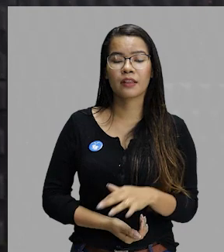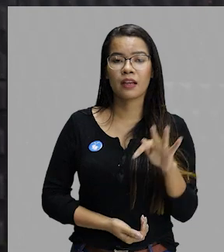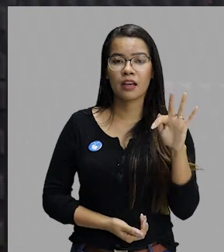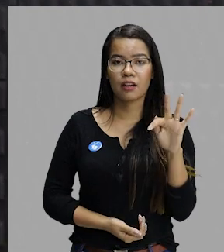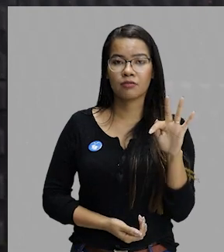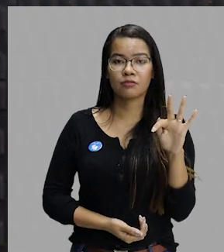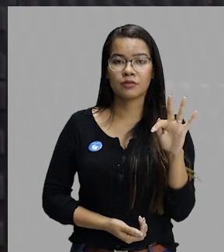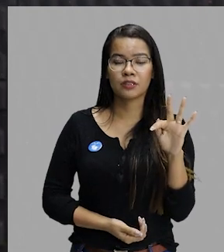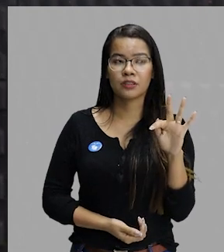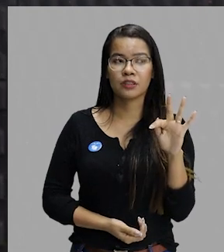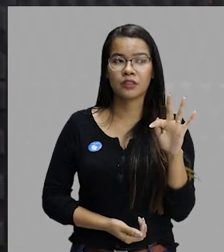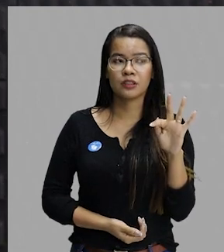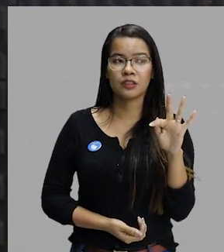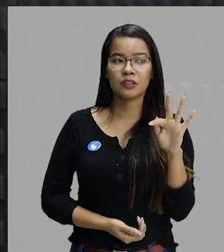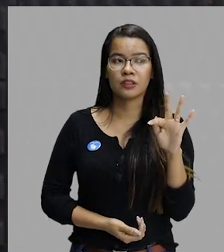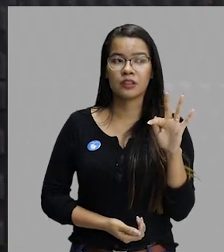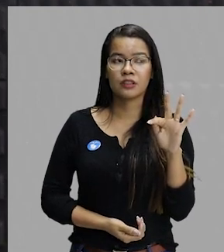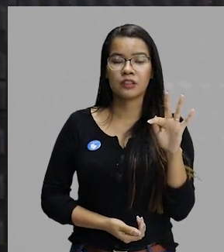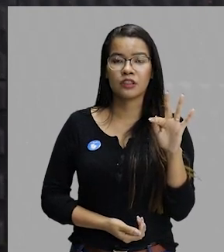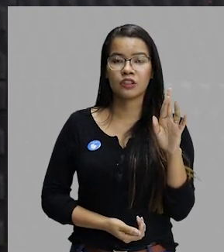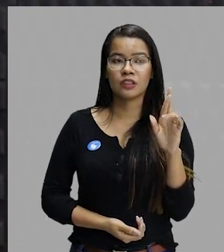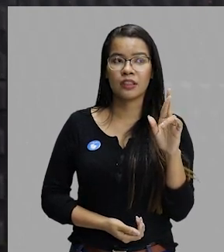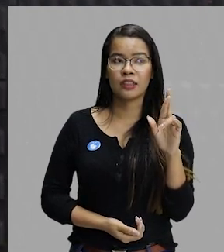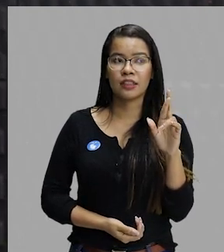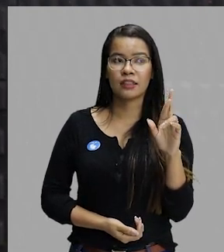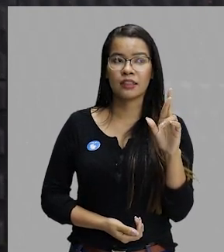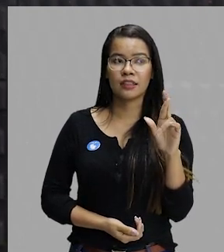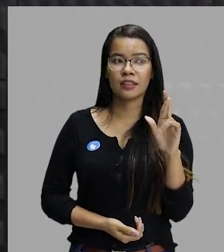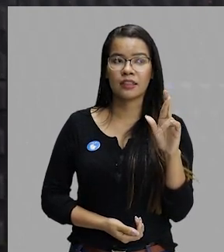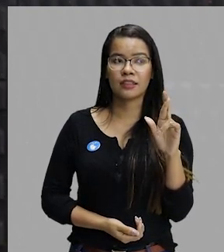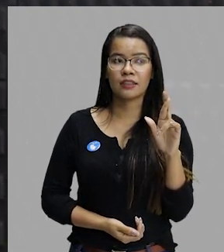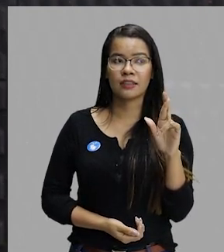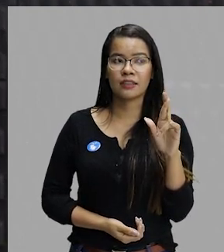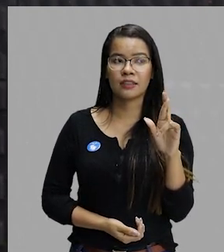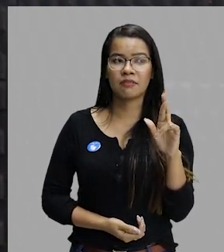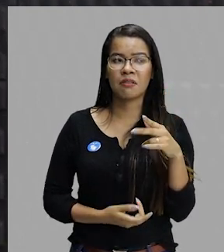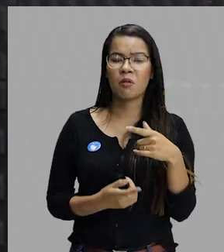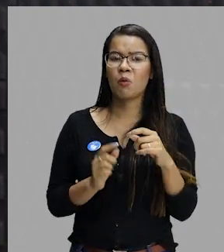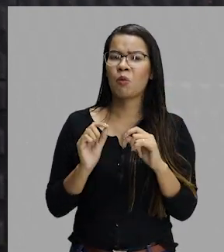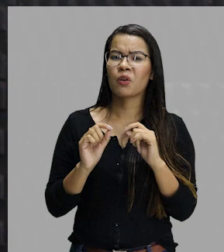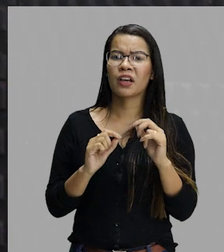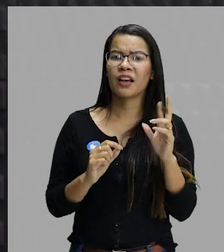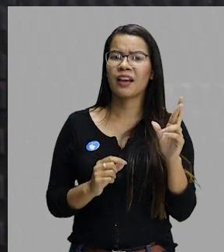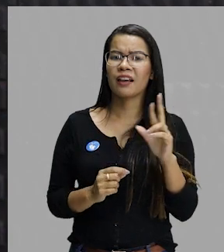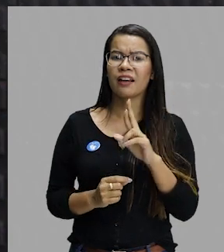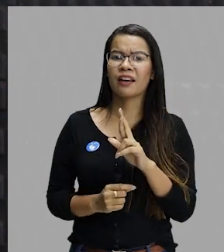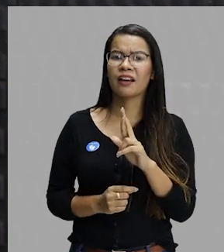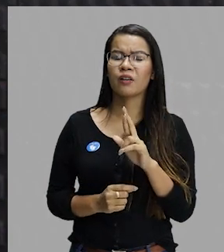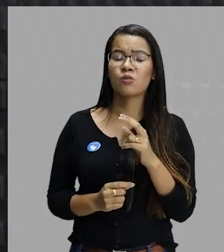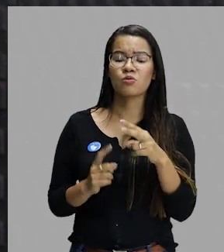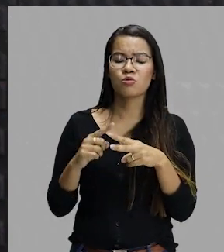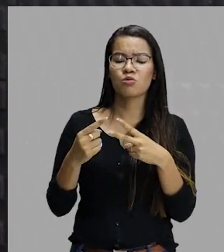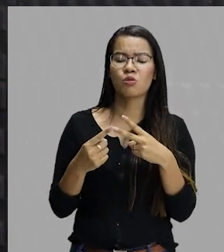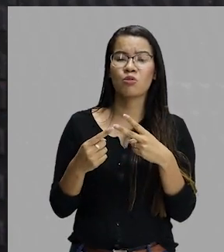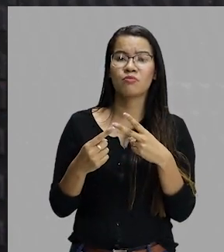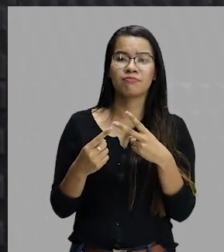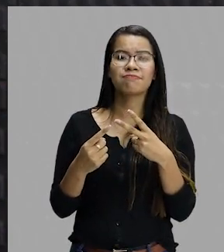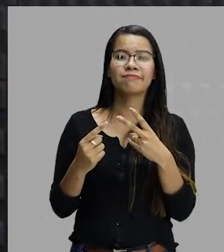f de R em R, só que esse R em R são os dois conjuntos, né,